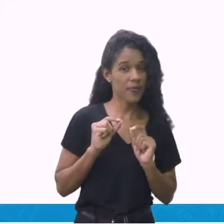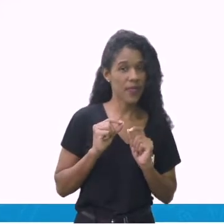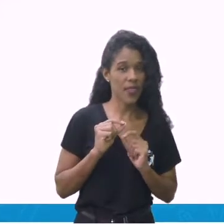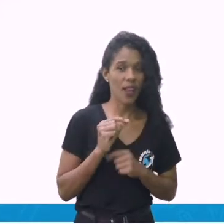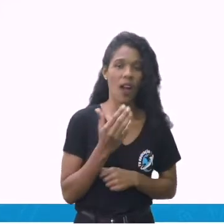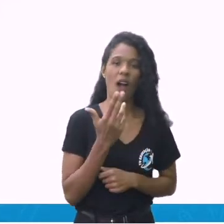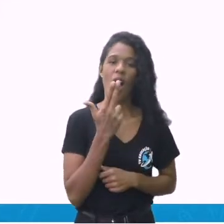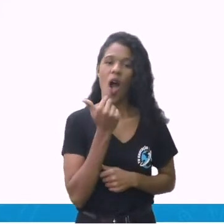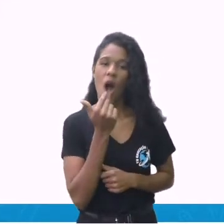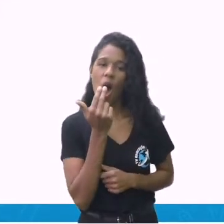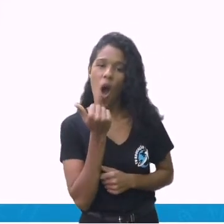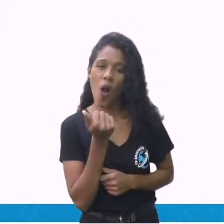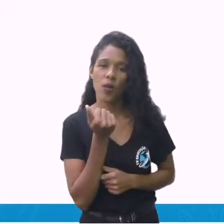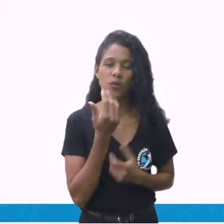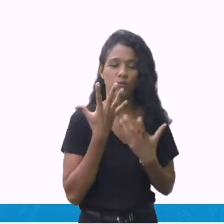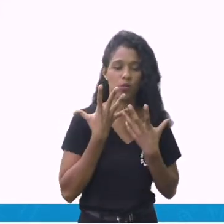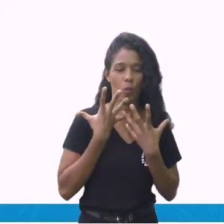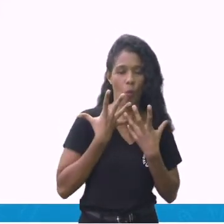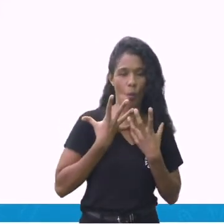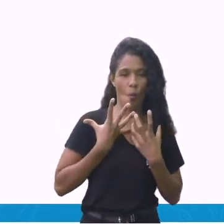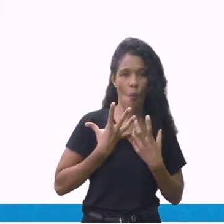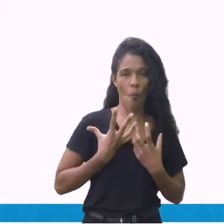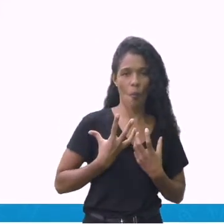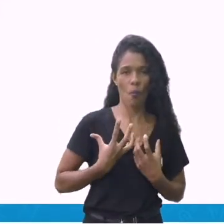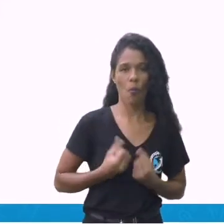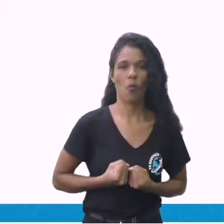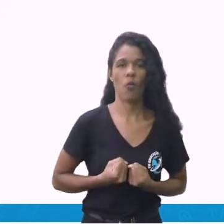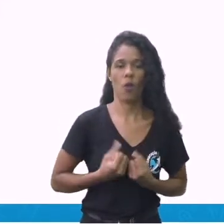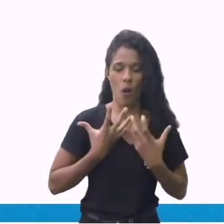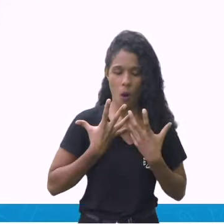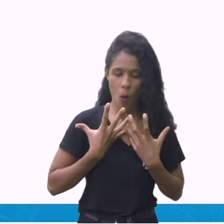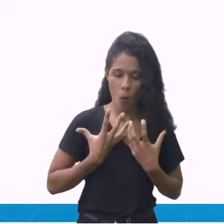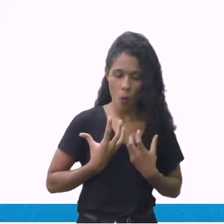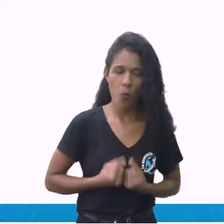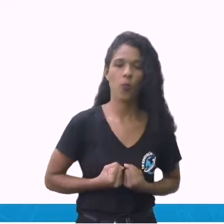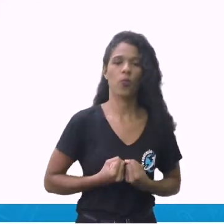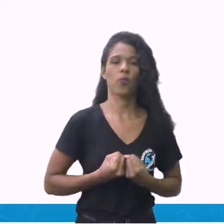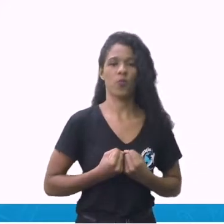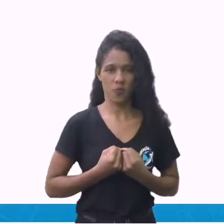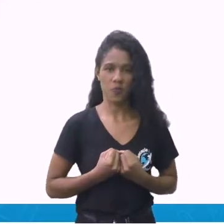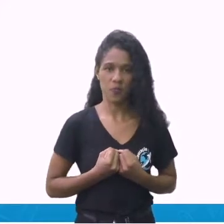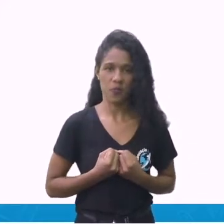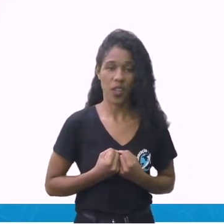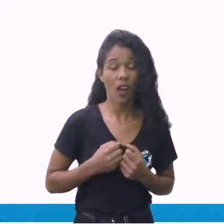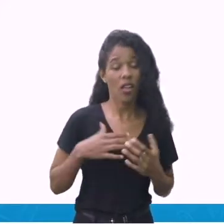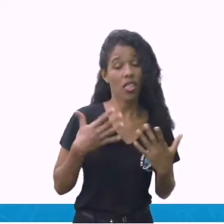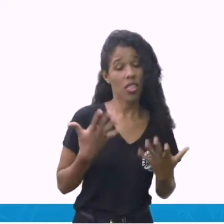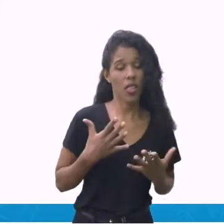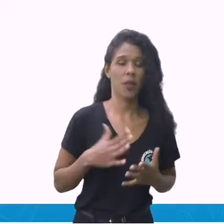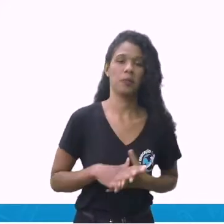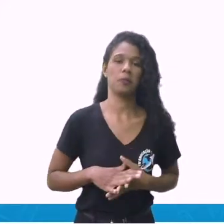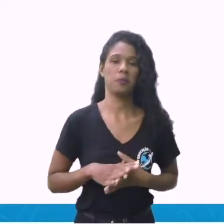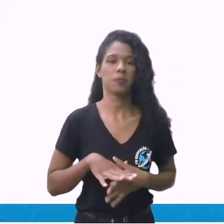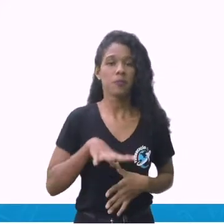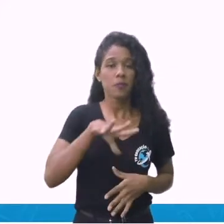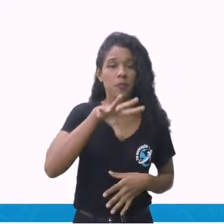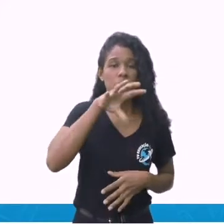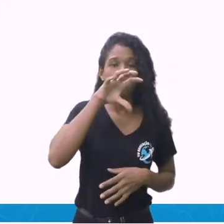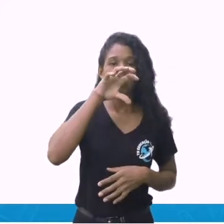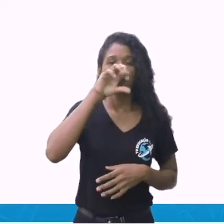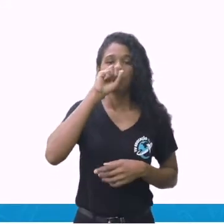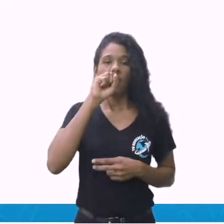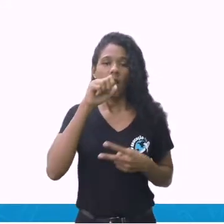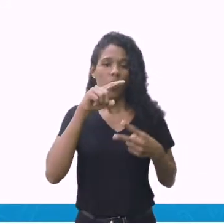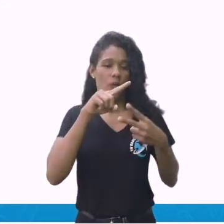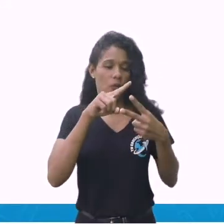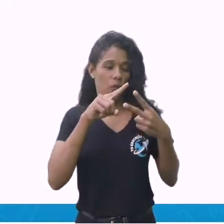de gases. Entra oxigênio, sai gás carbônico, ok? E isso, esses três processos, eles